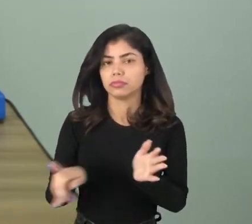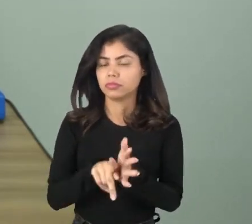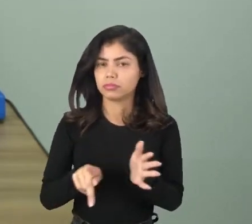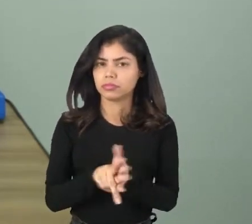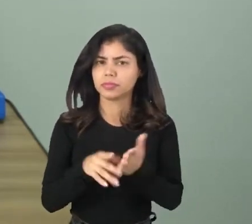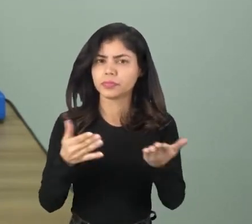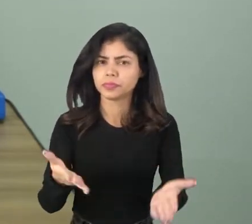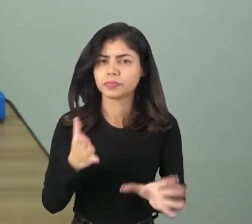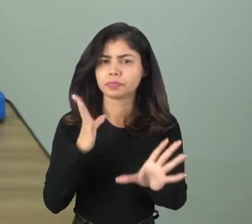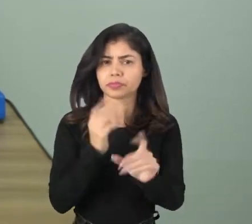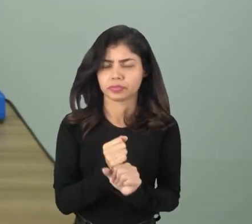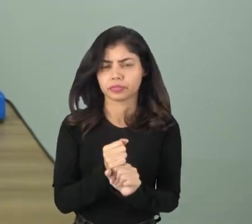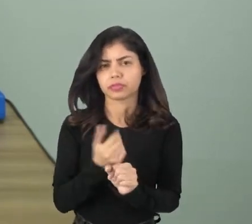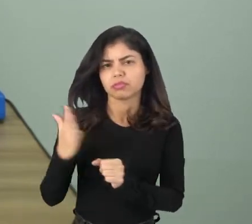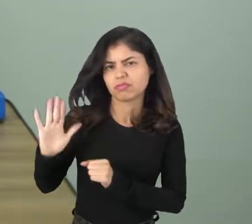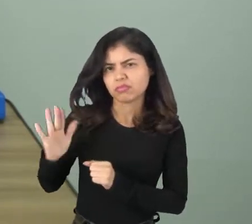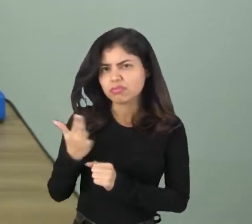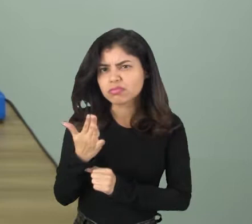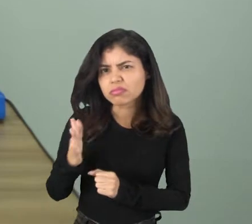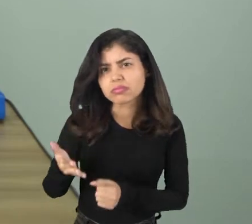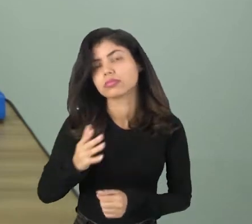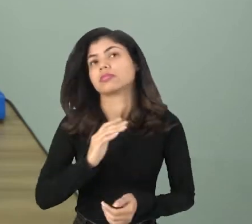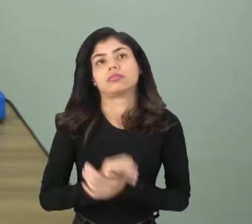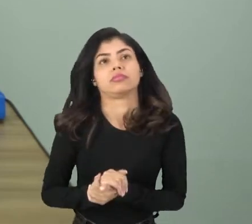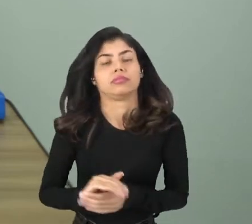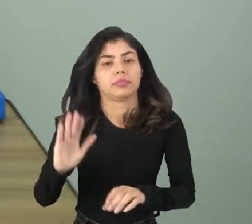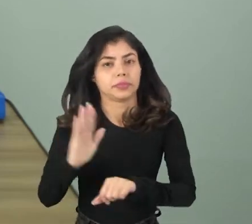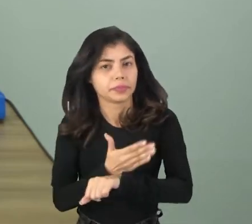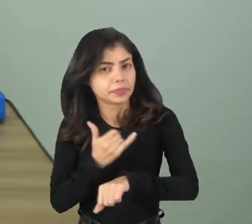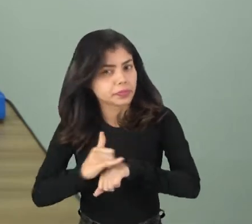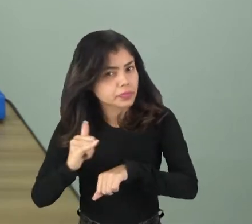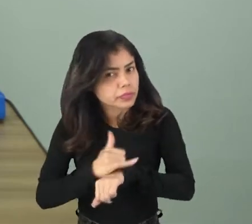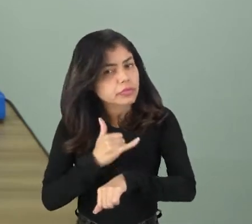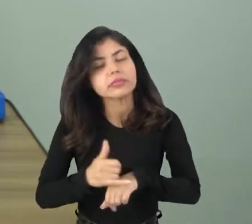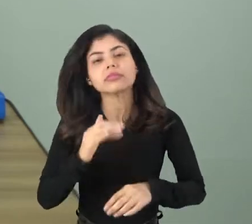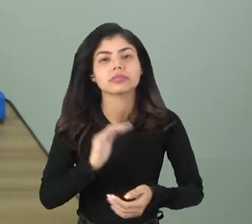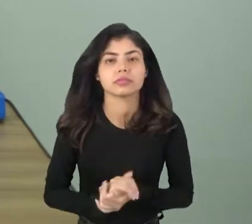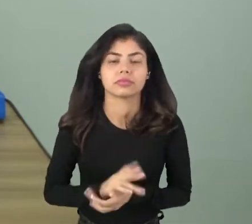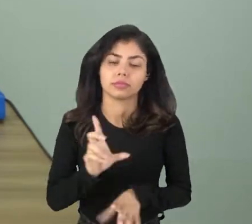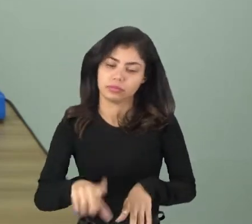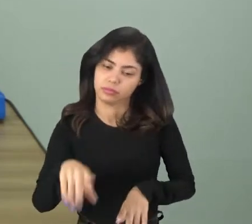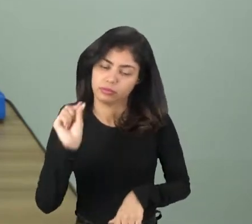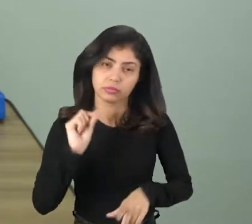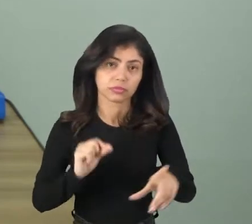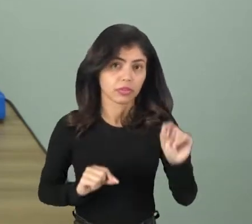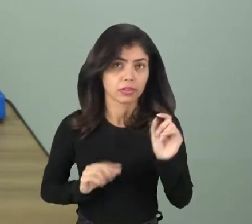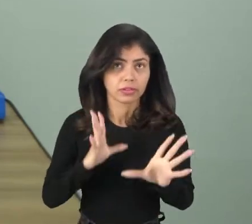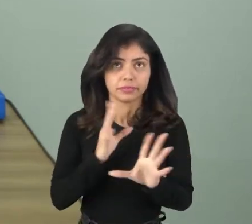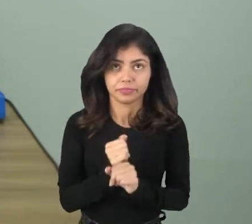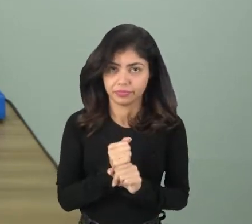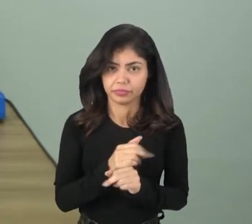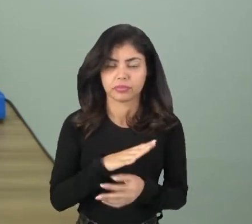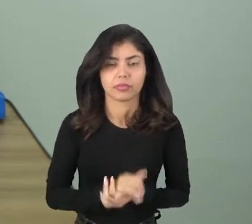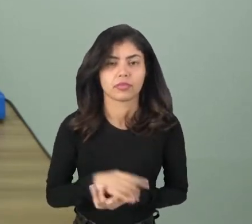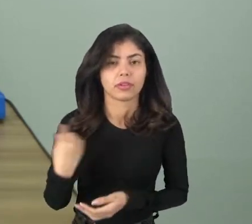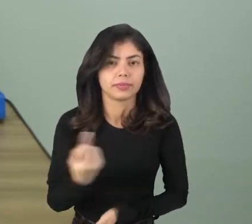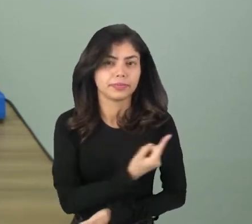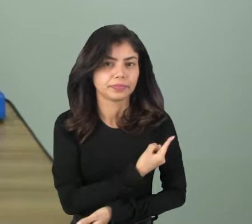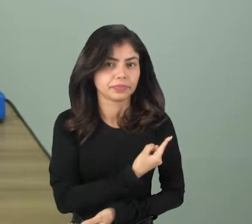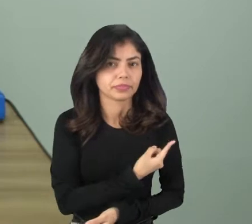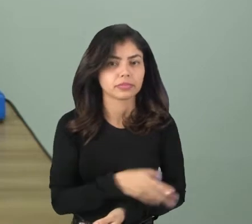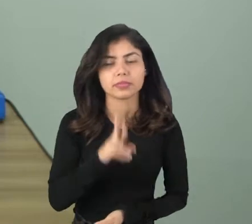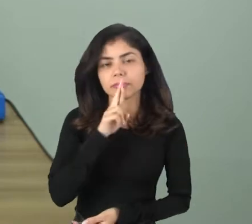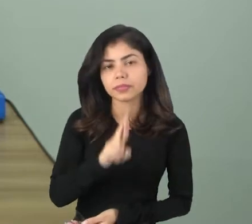propriedades da adição é mais ou menos as estratégias que nós vamos escolher para fazermos as nossas adições, para fazer os